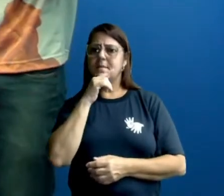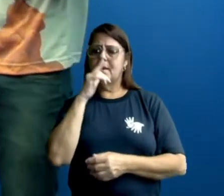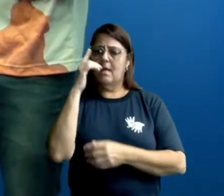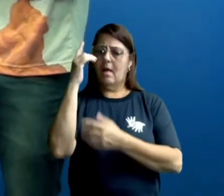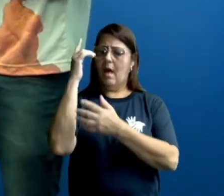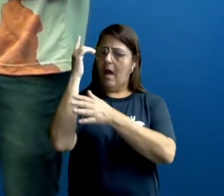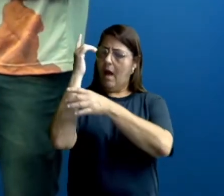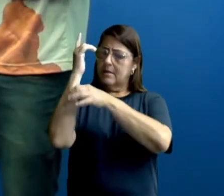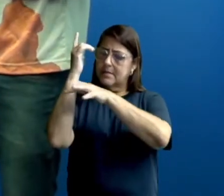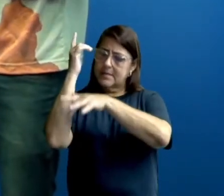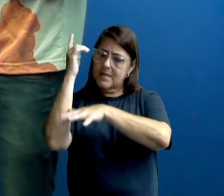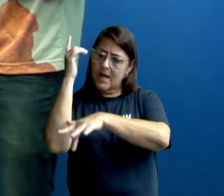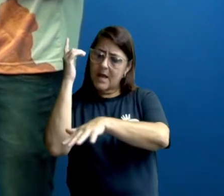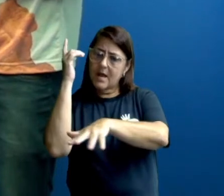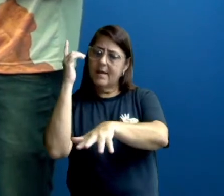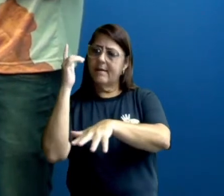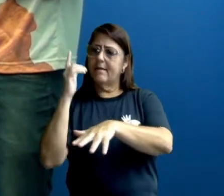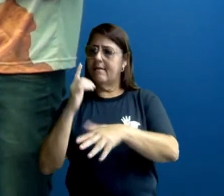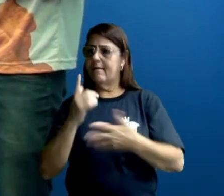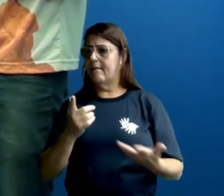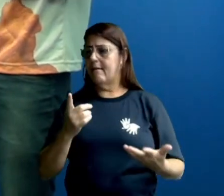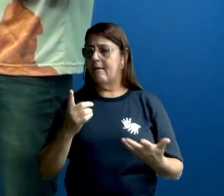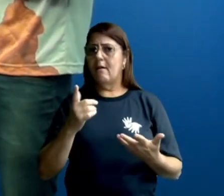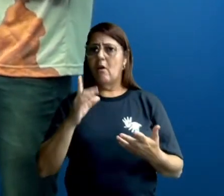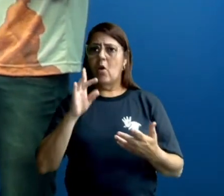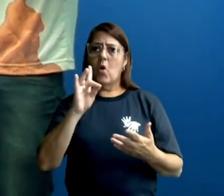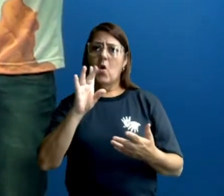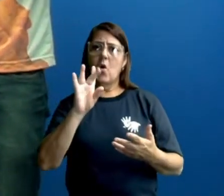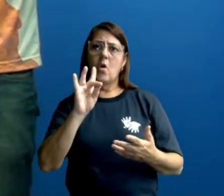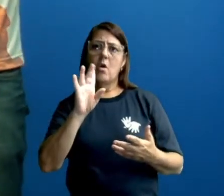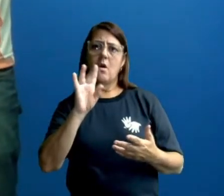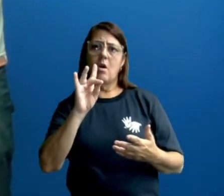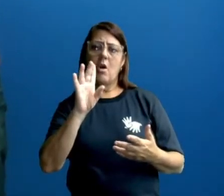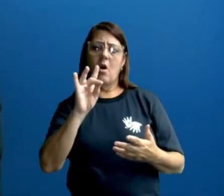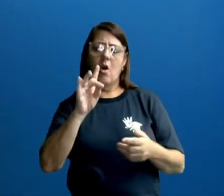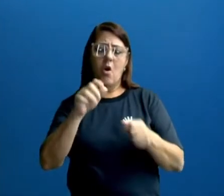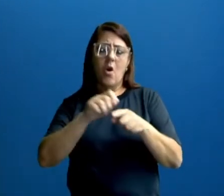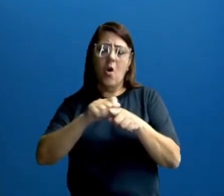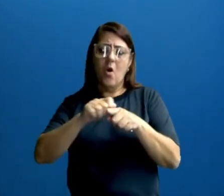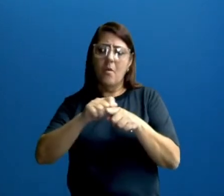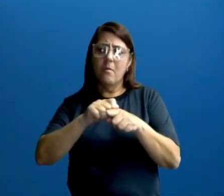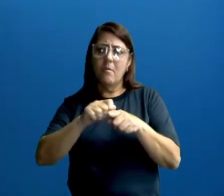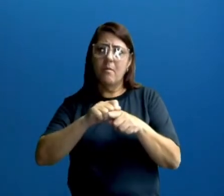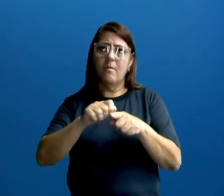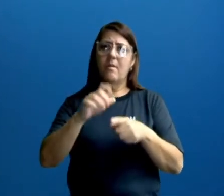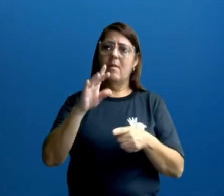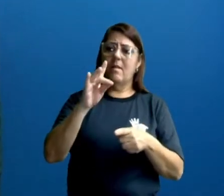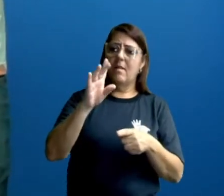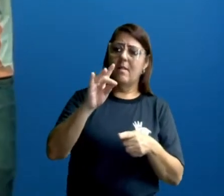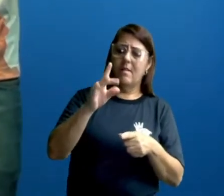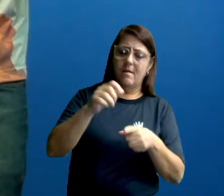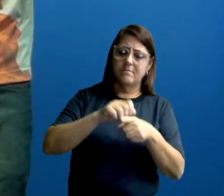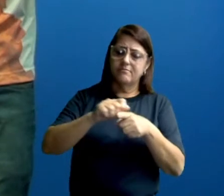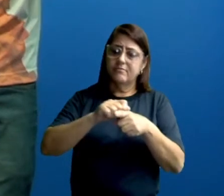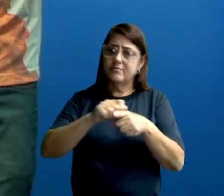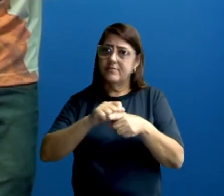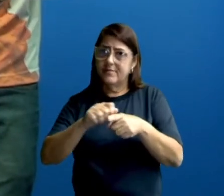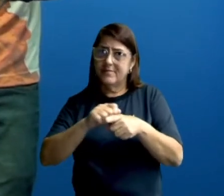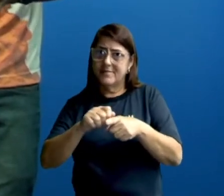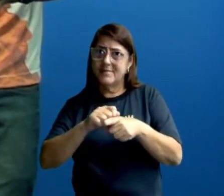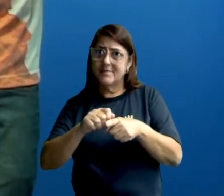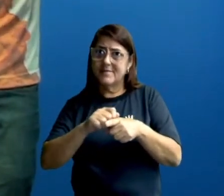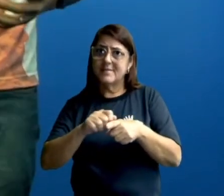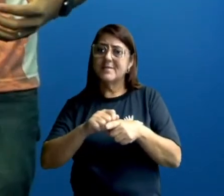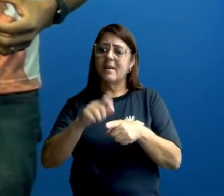né? Onde nós vamos estar retirando aí o material que vamos confeccionar, por exemplo, borracha, né? Que é mais um